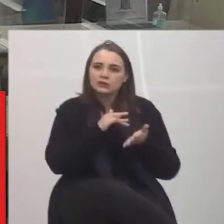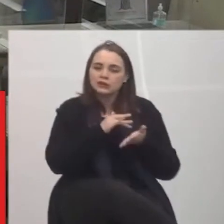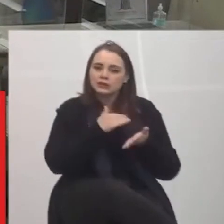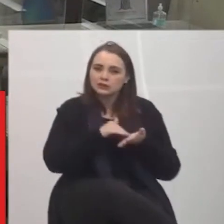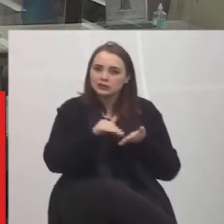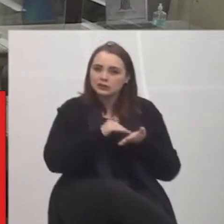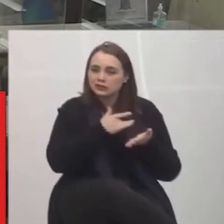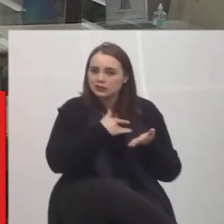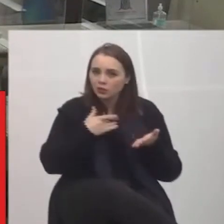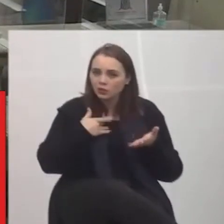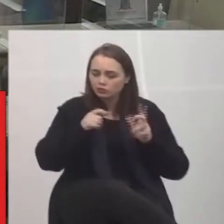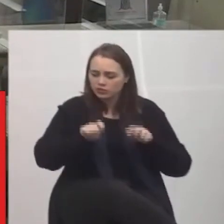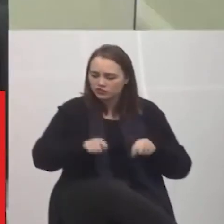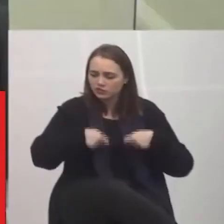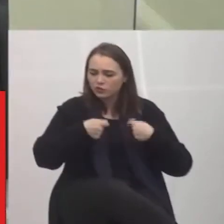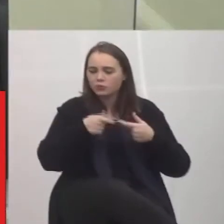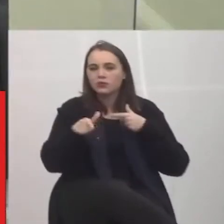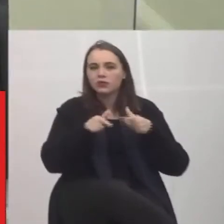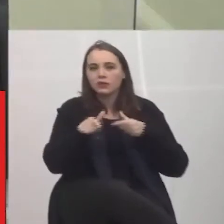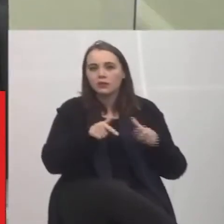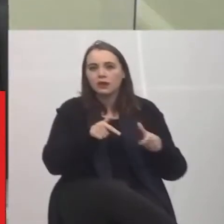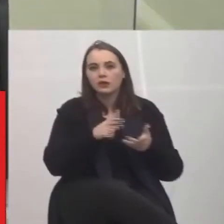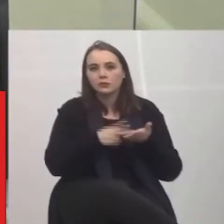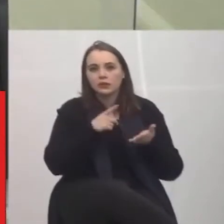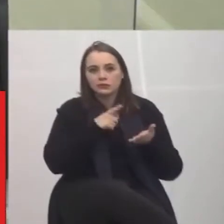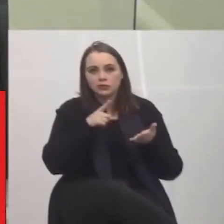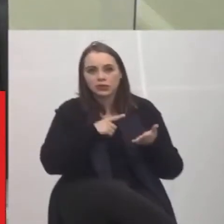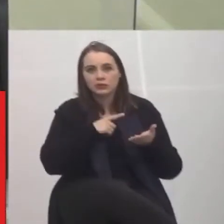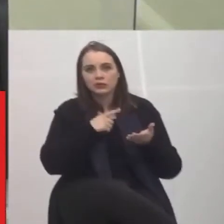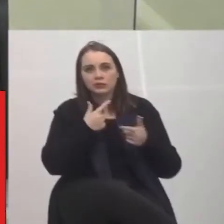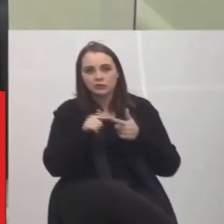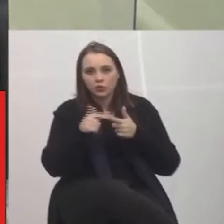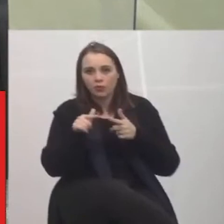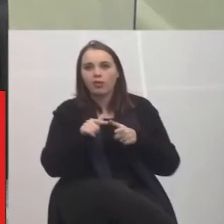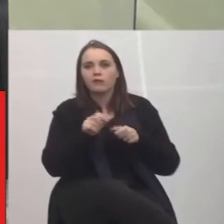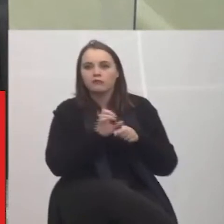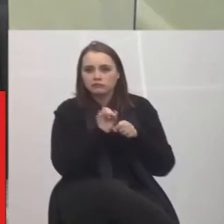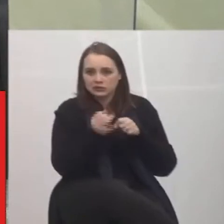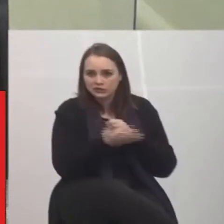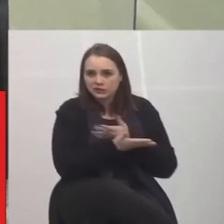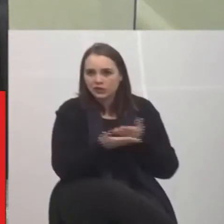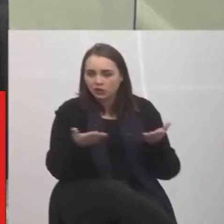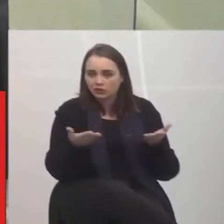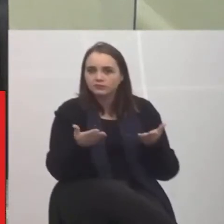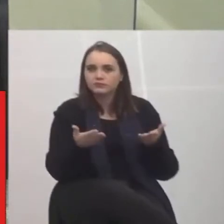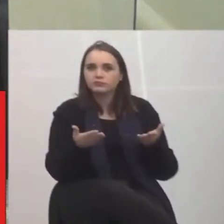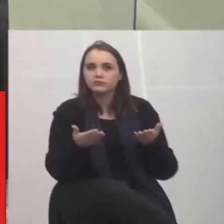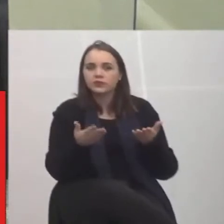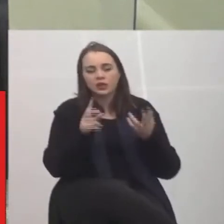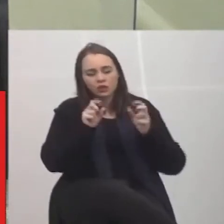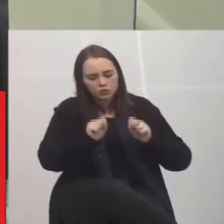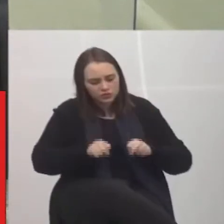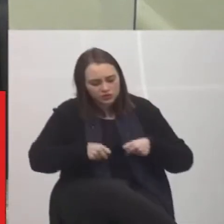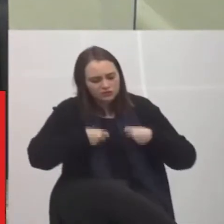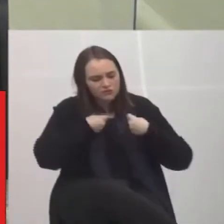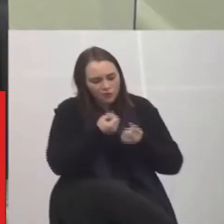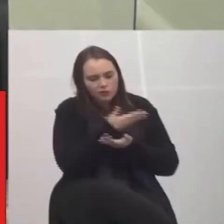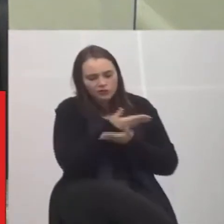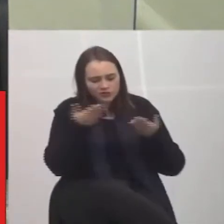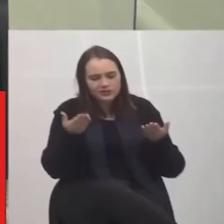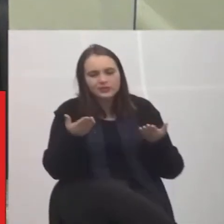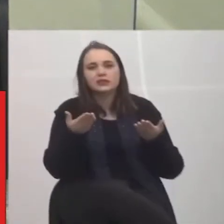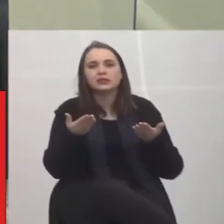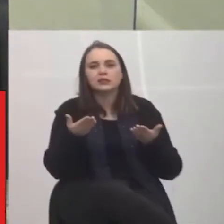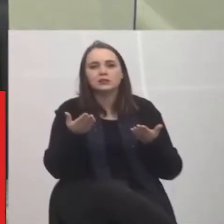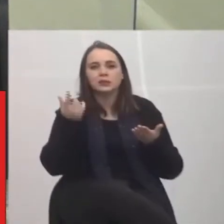empenho em realização dos trabalhos, mesmo diante da grave crise sanitária que a gente enfrenta, e reunir esforços aí para